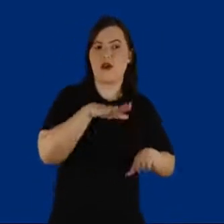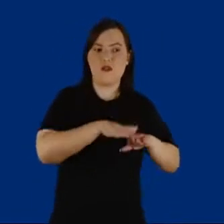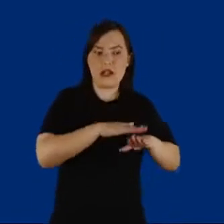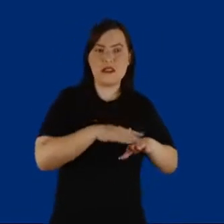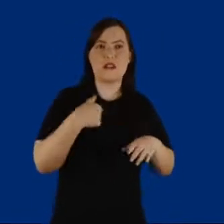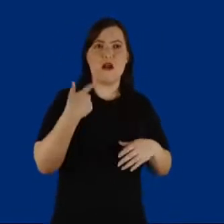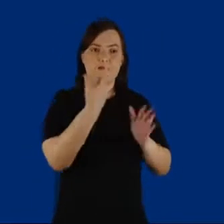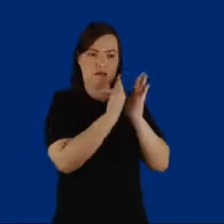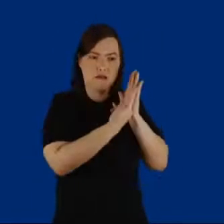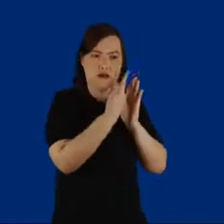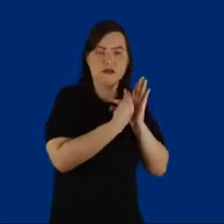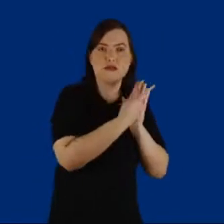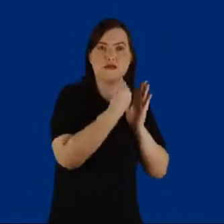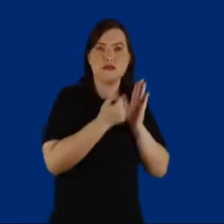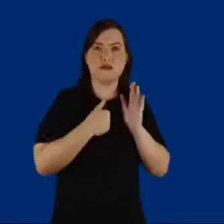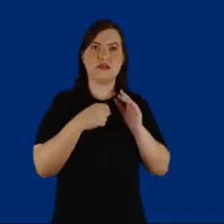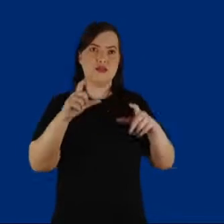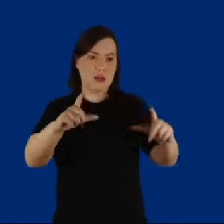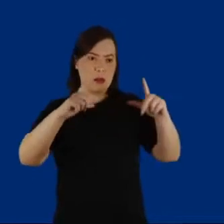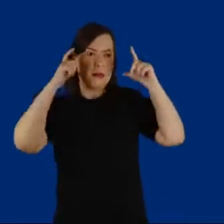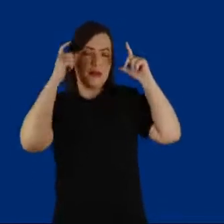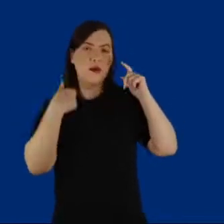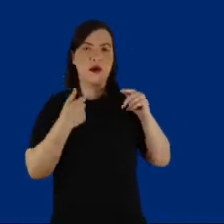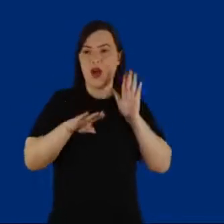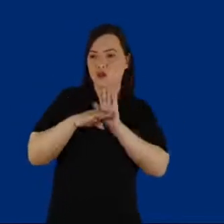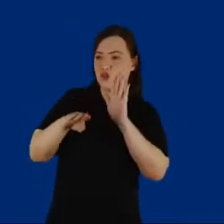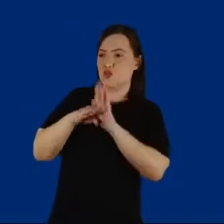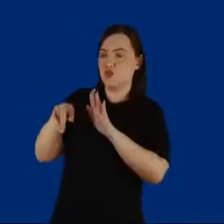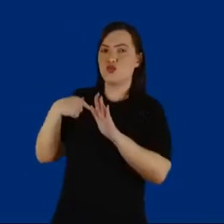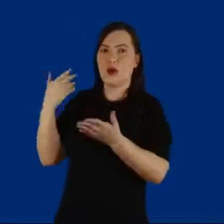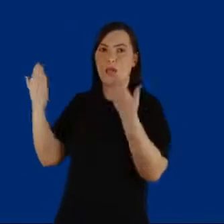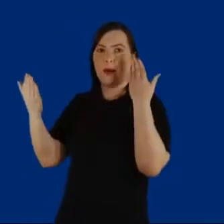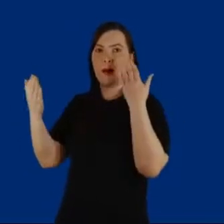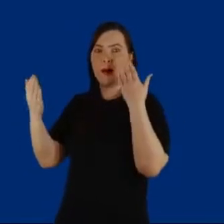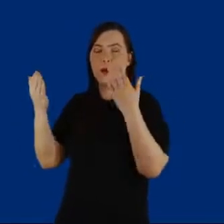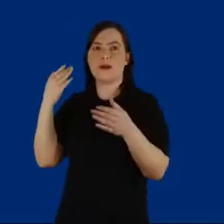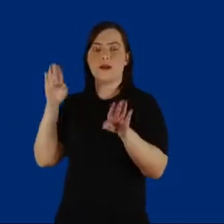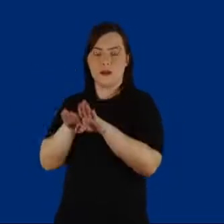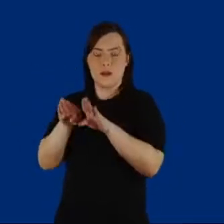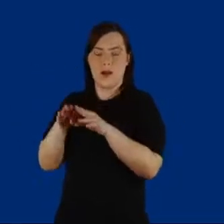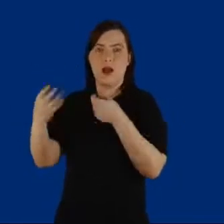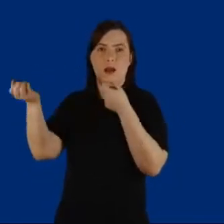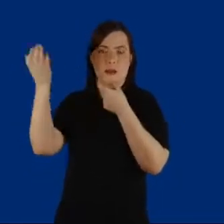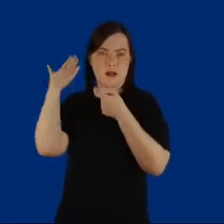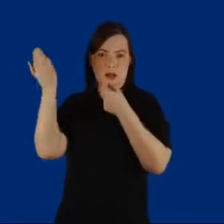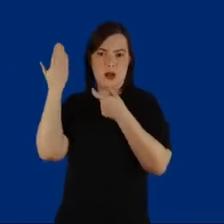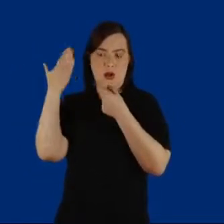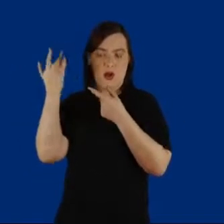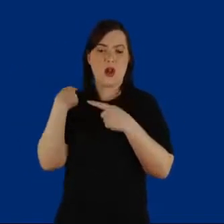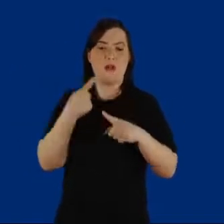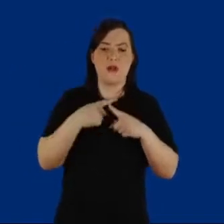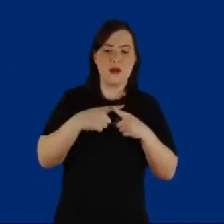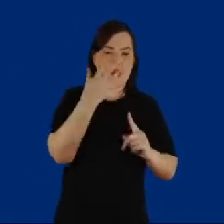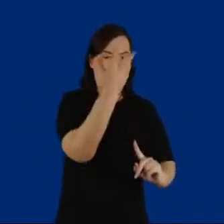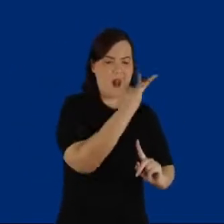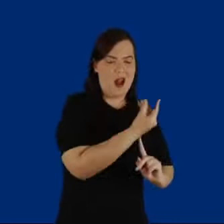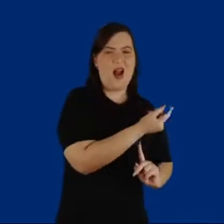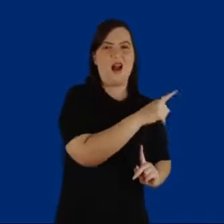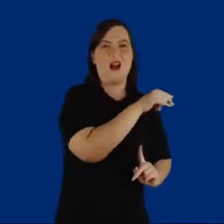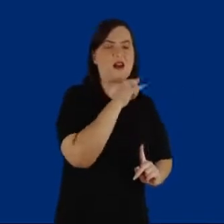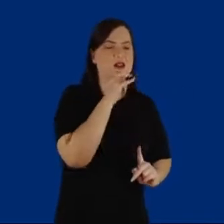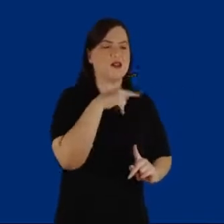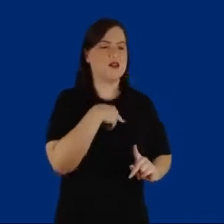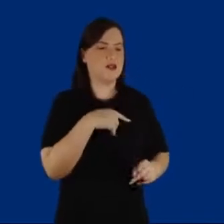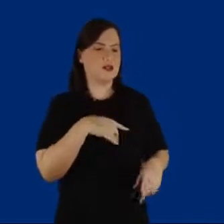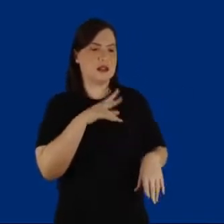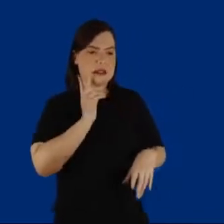máscaras ali na terapia cultural e ajudar a psicóloga. Porque a arte é muito horizontal, é uma intervenção